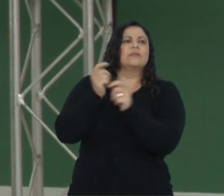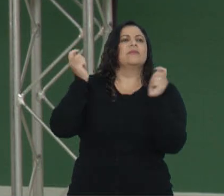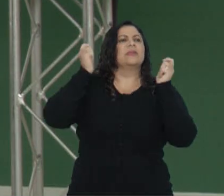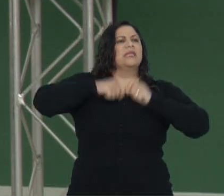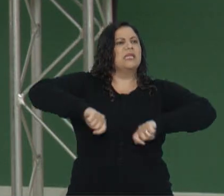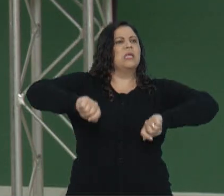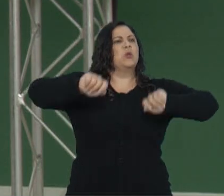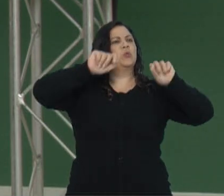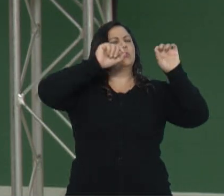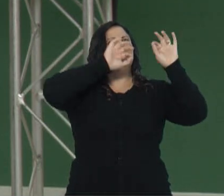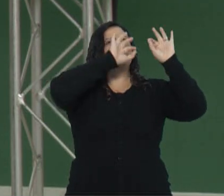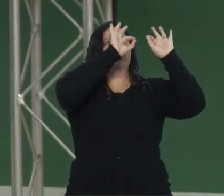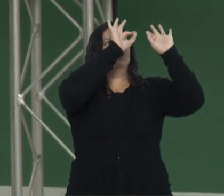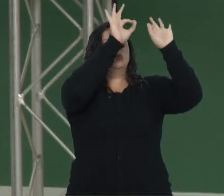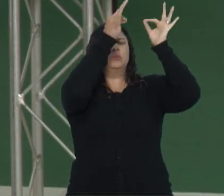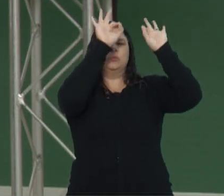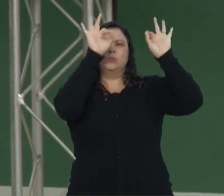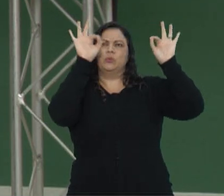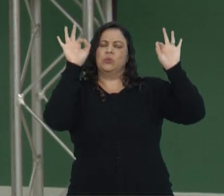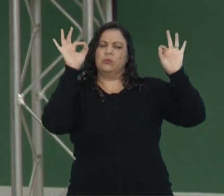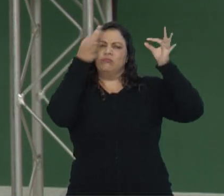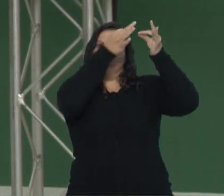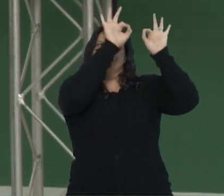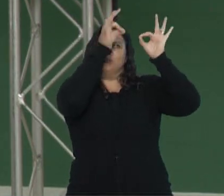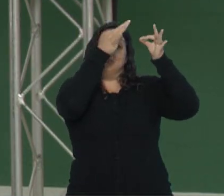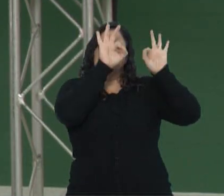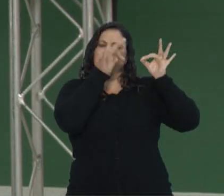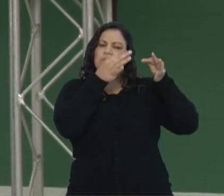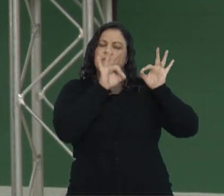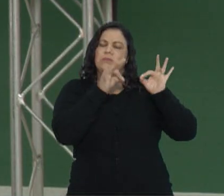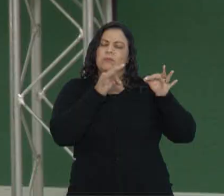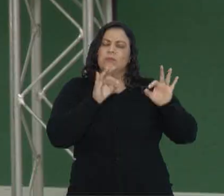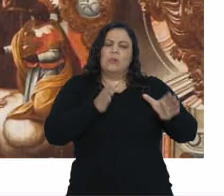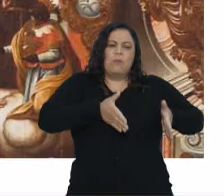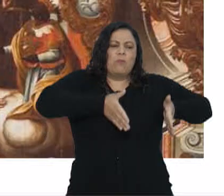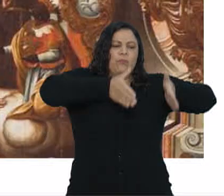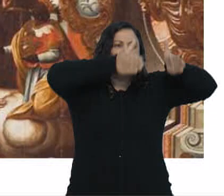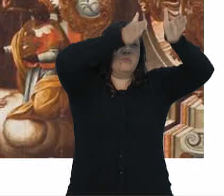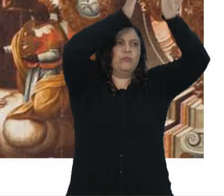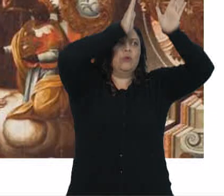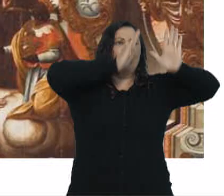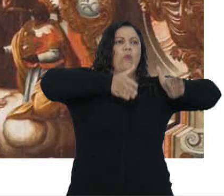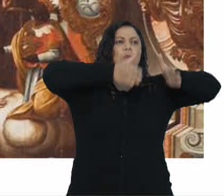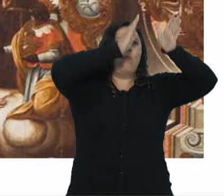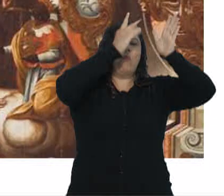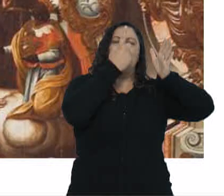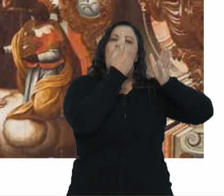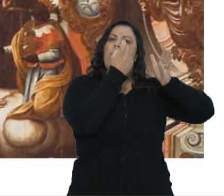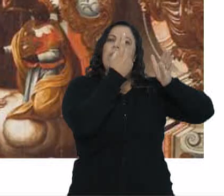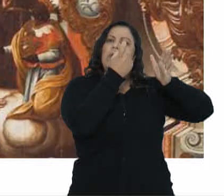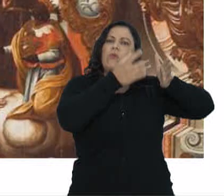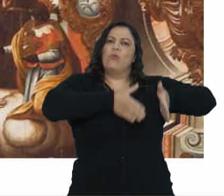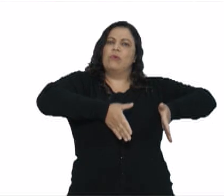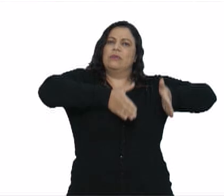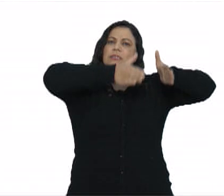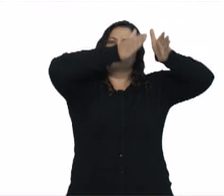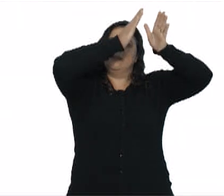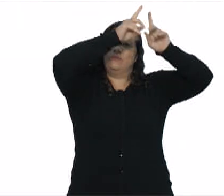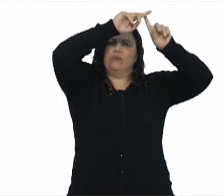gente normalmente aparece com duas torres, aqui tem uma torre só nessa igreja da Paraíba, de João Pessoa,